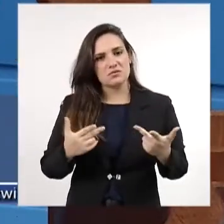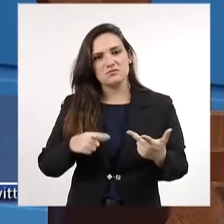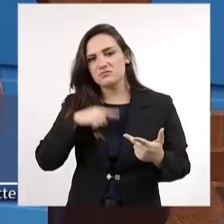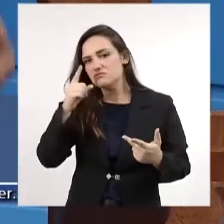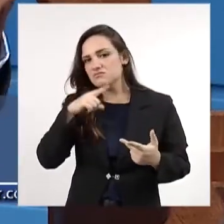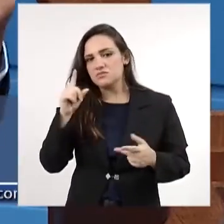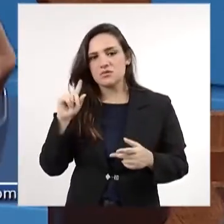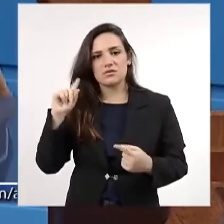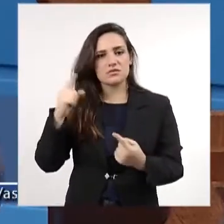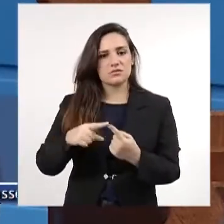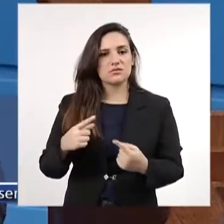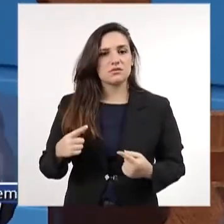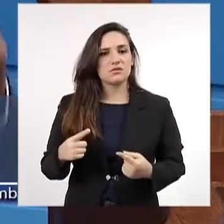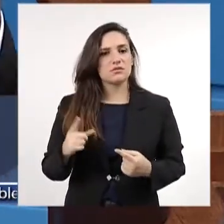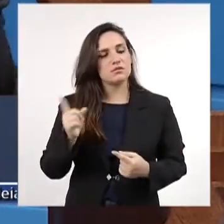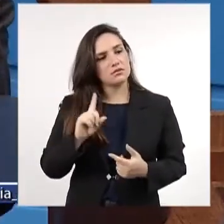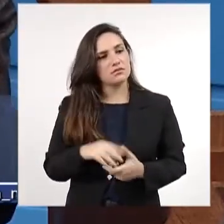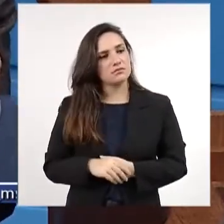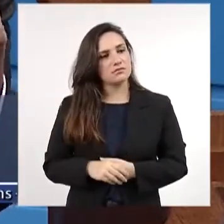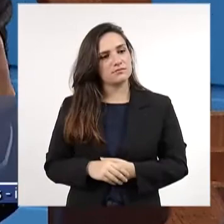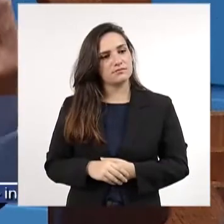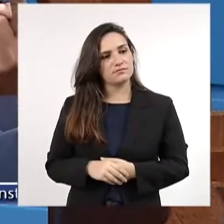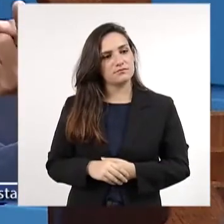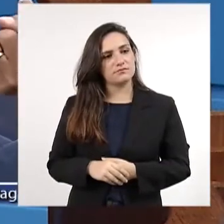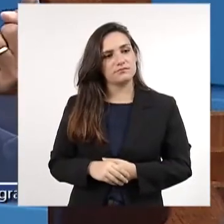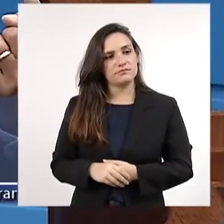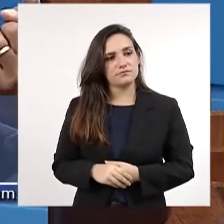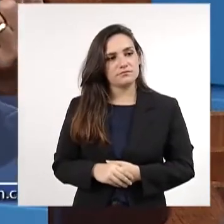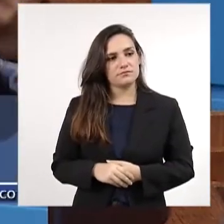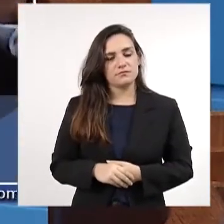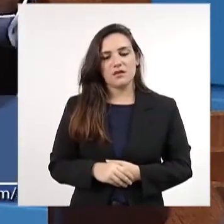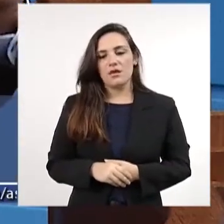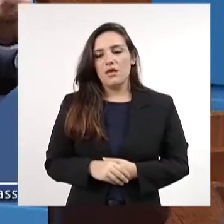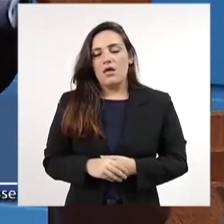a direita desse país precisava achar um ponto